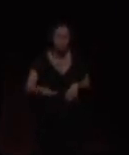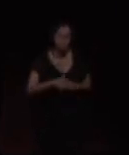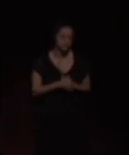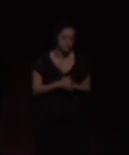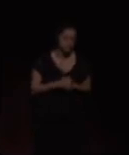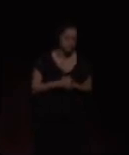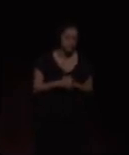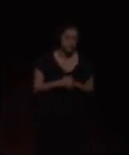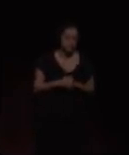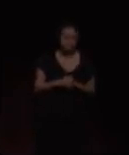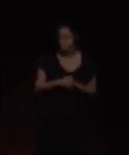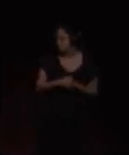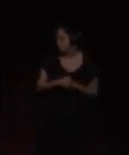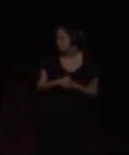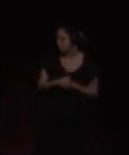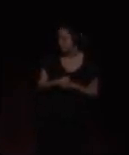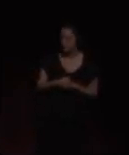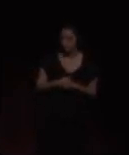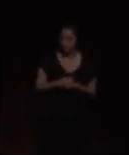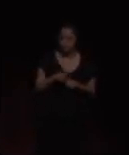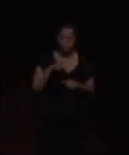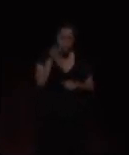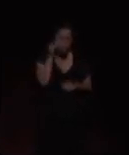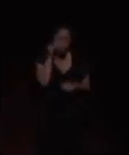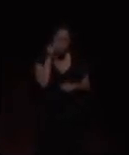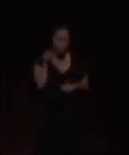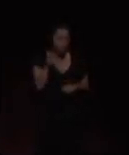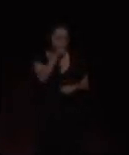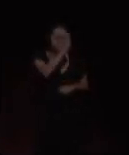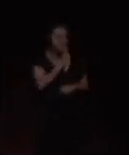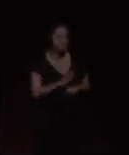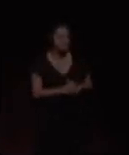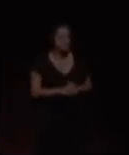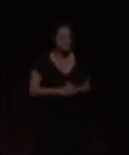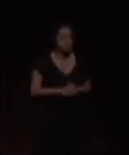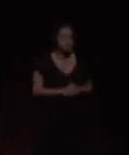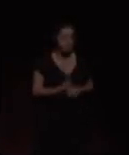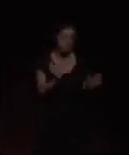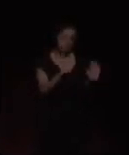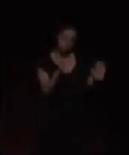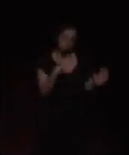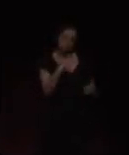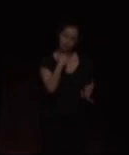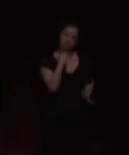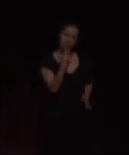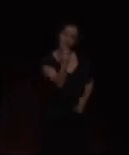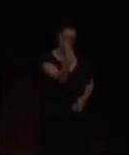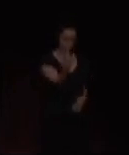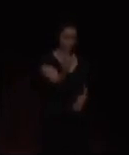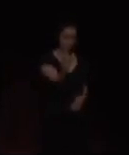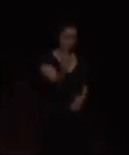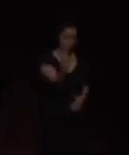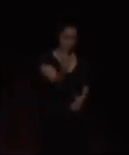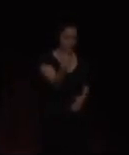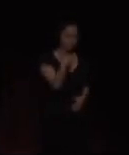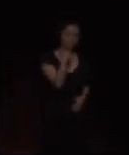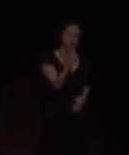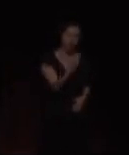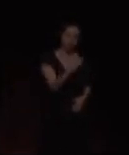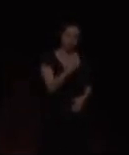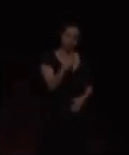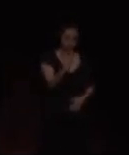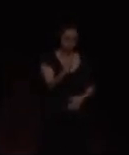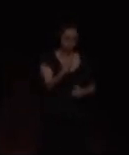que, muito curioso, ele era brasileiro e falava assim: não, é que eu tenho duas vozes. Eu tenho duas vozes,